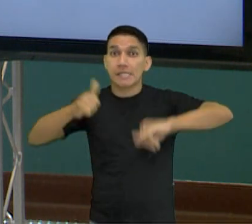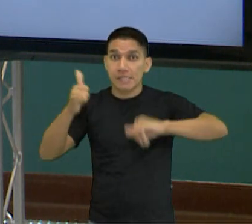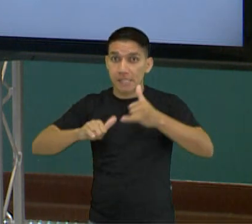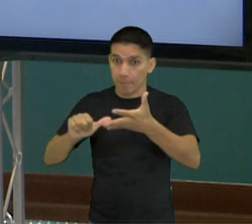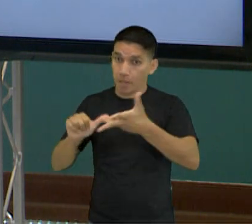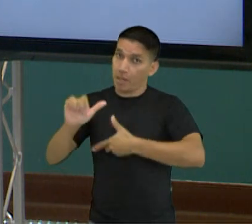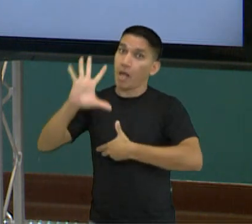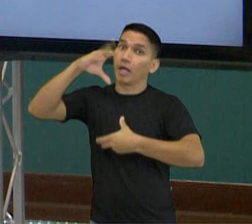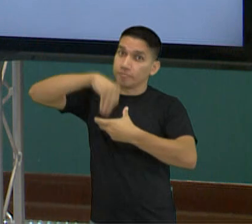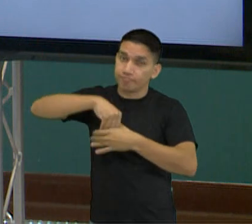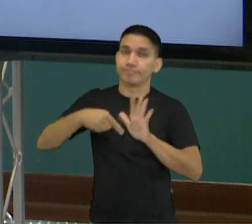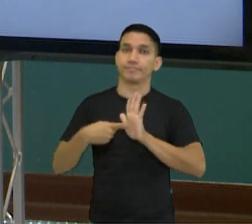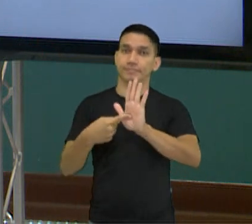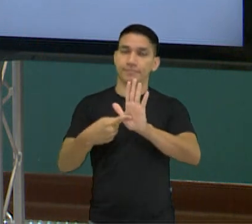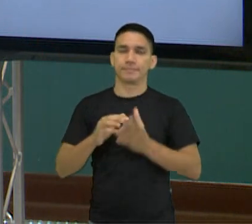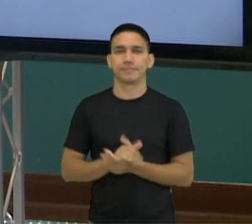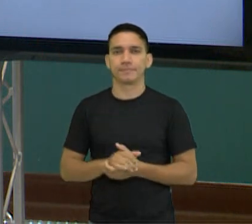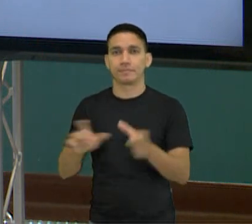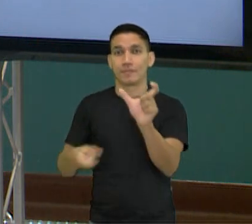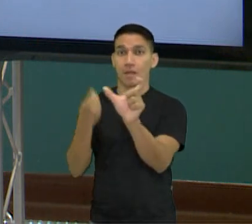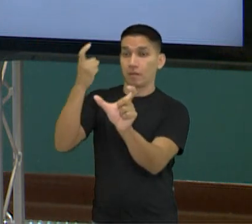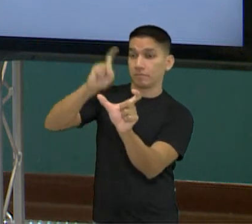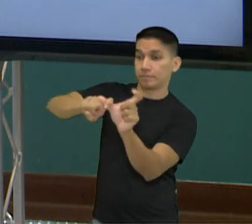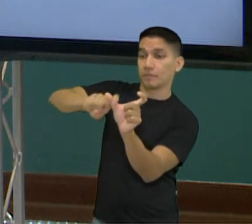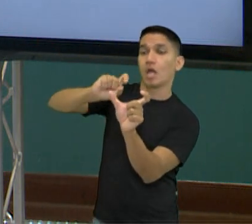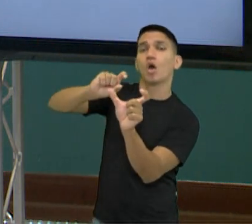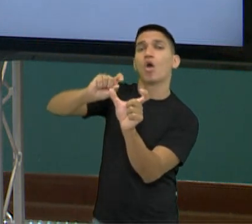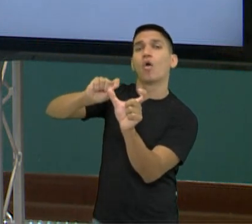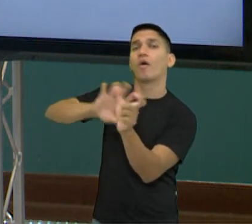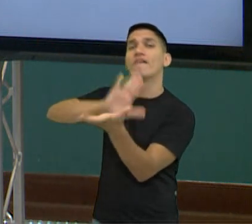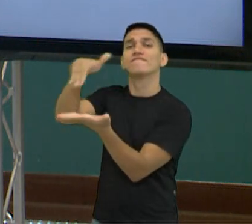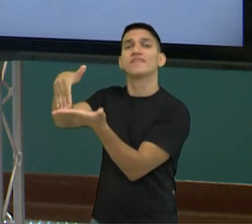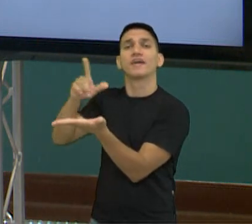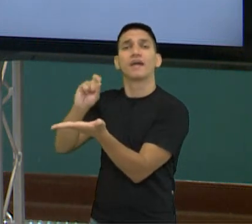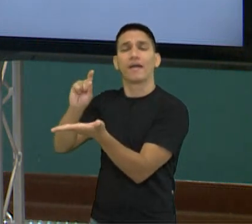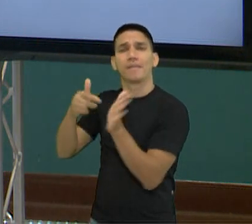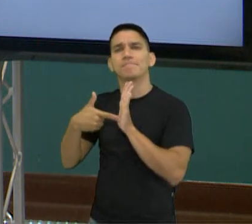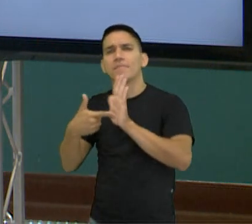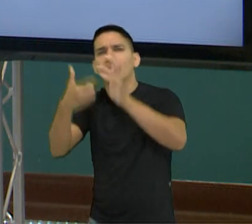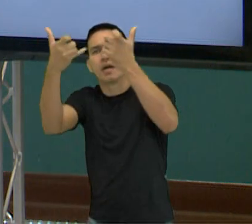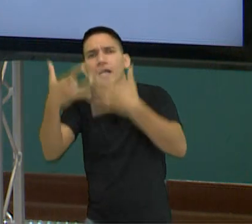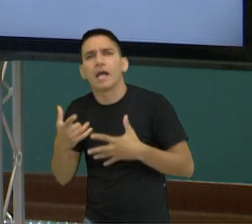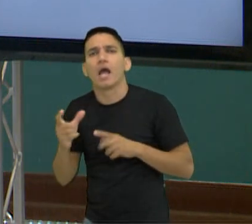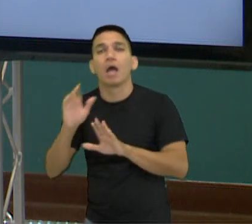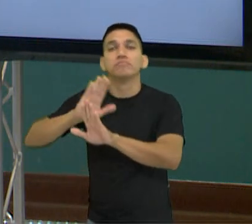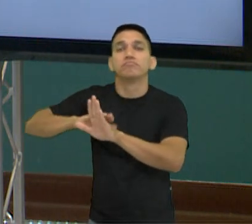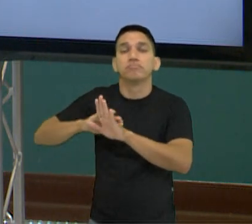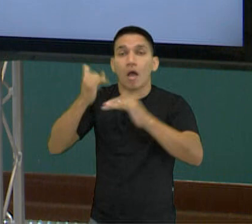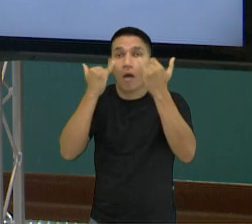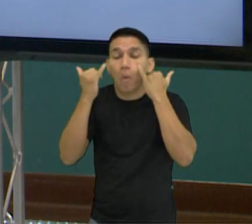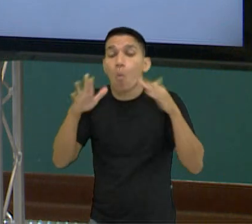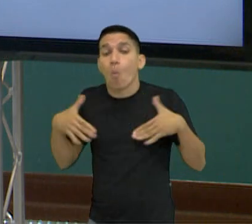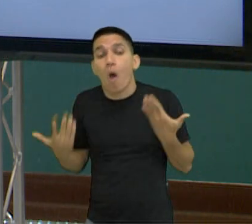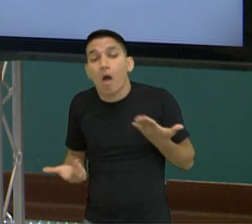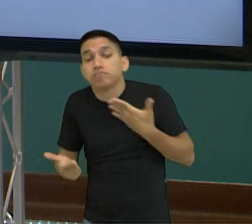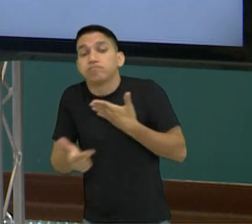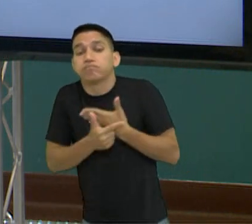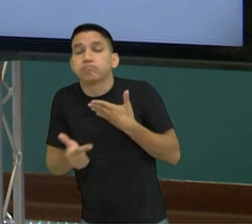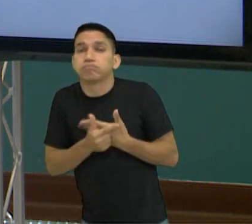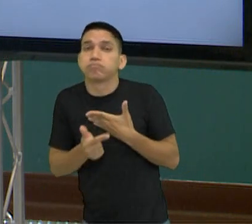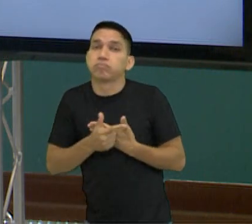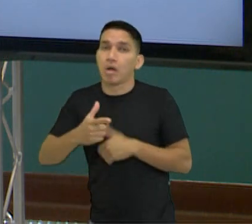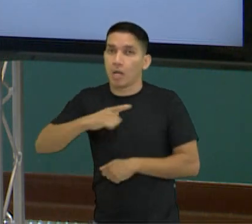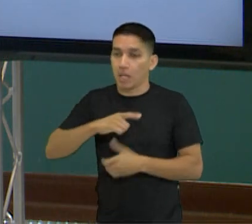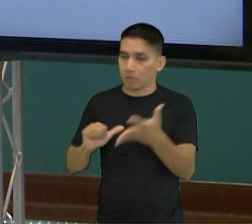substância apresenta. E a parte final, o sufixo, vai indicar a função orgânica que a